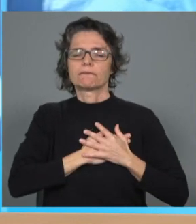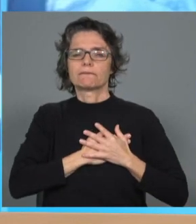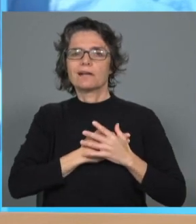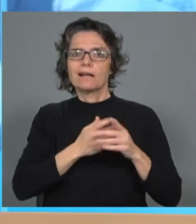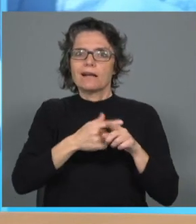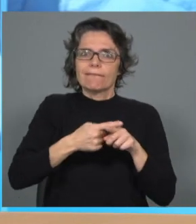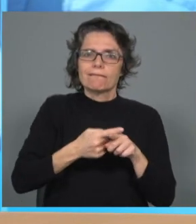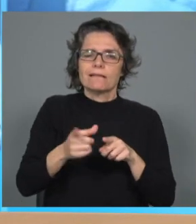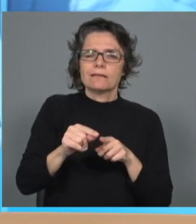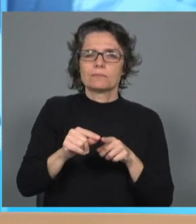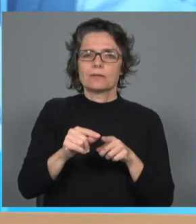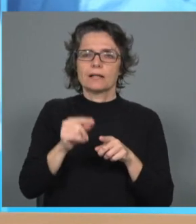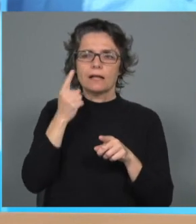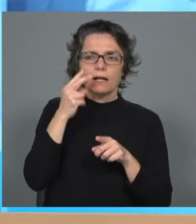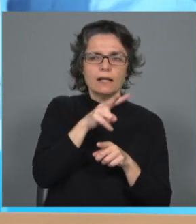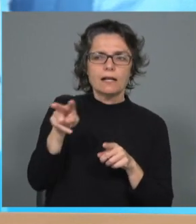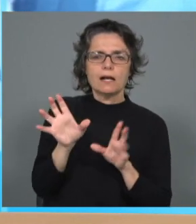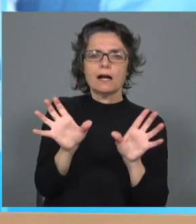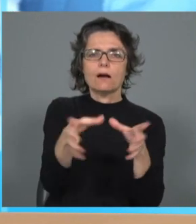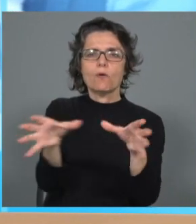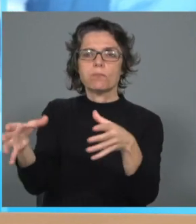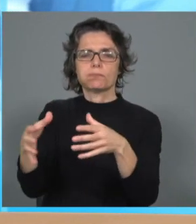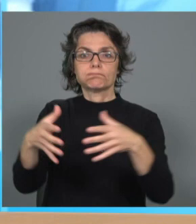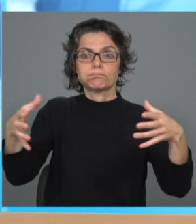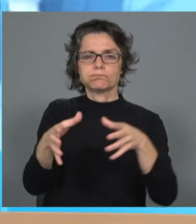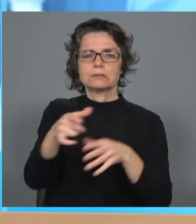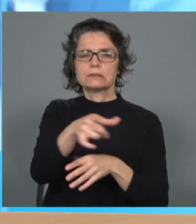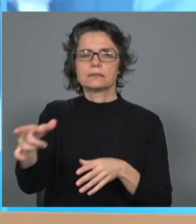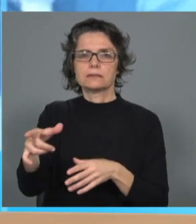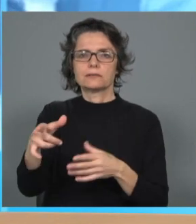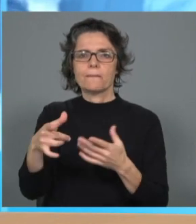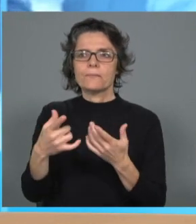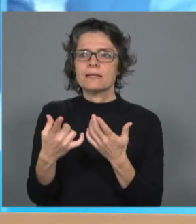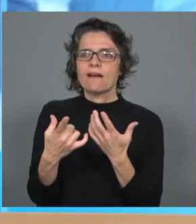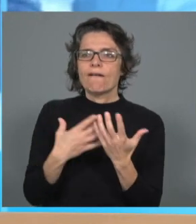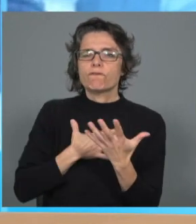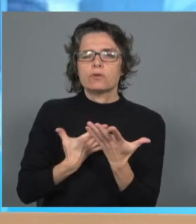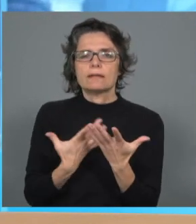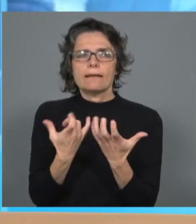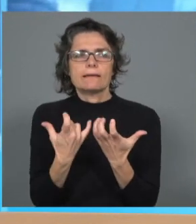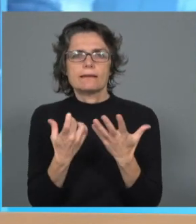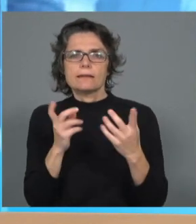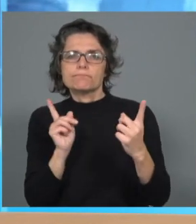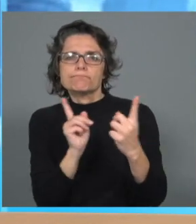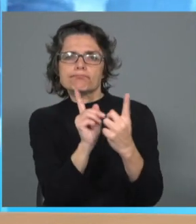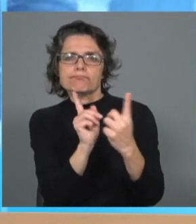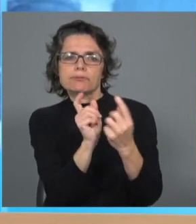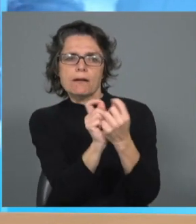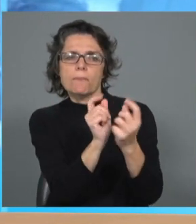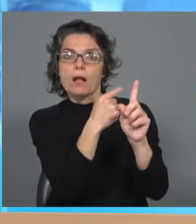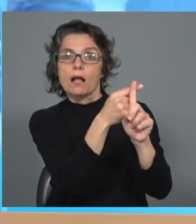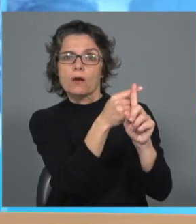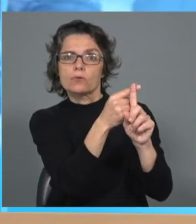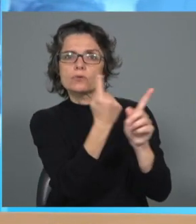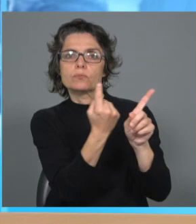assistíamos nas comunidades, desde as mais pequenas às maiores, a ver essa necessidade de ir ao encontro da cruz. Não só pela sua simbologia,